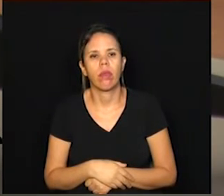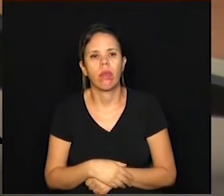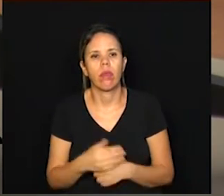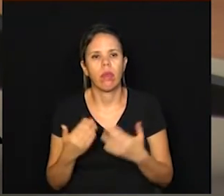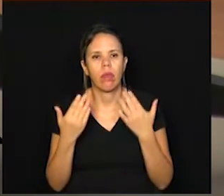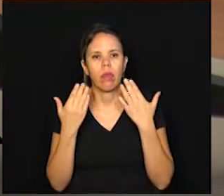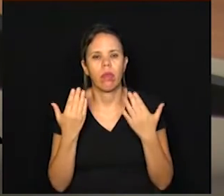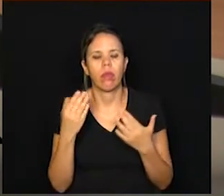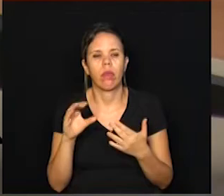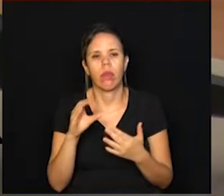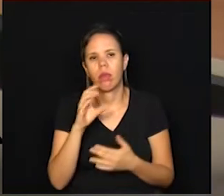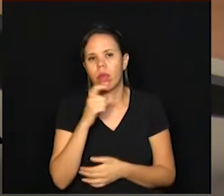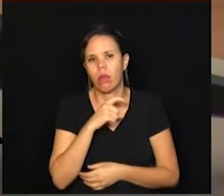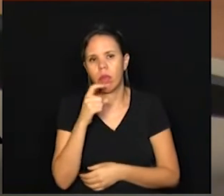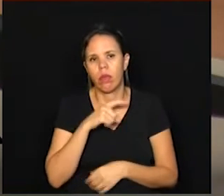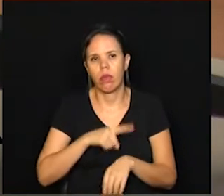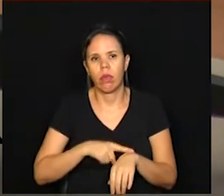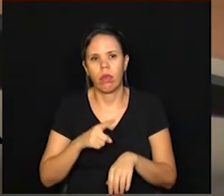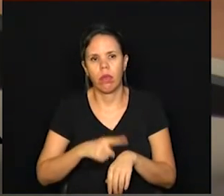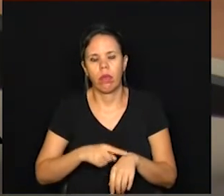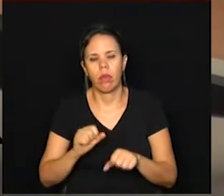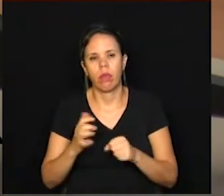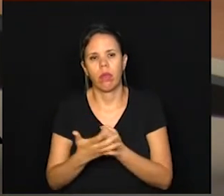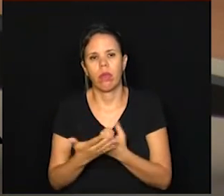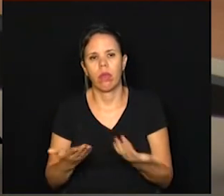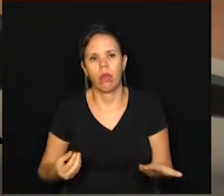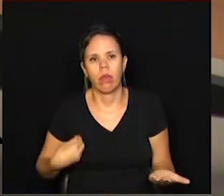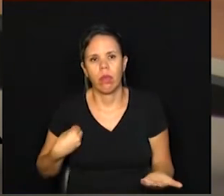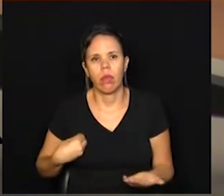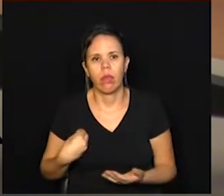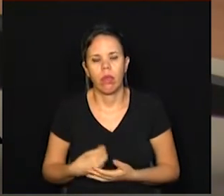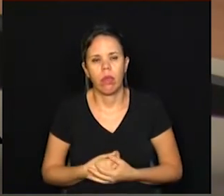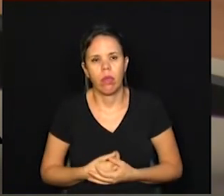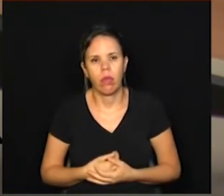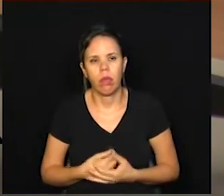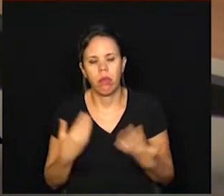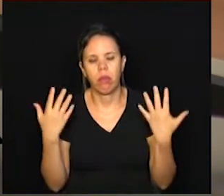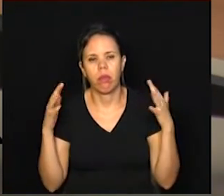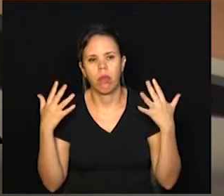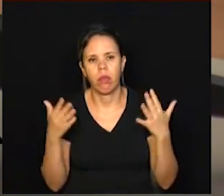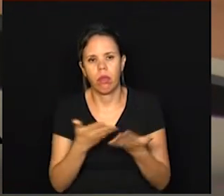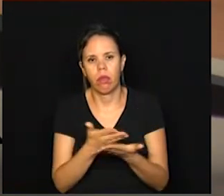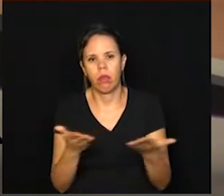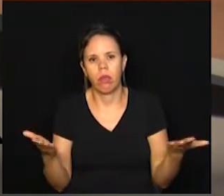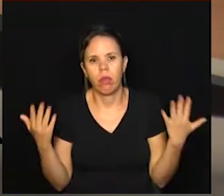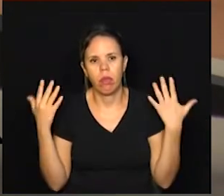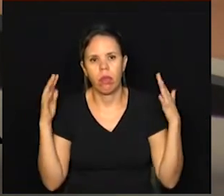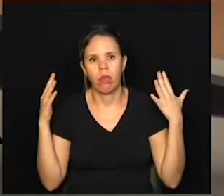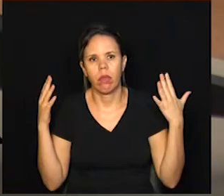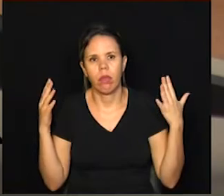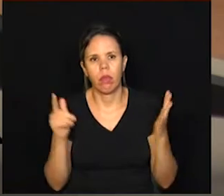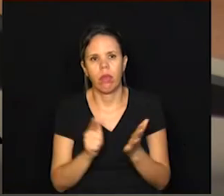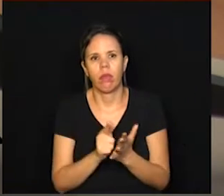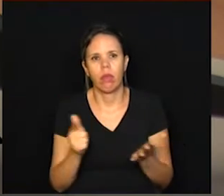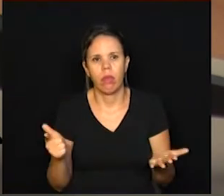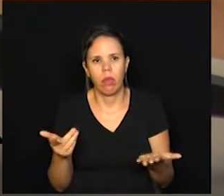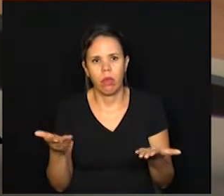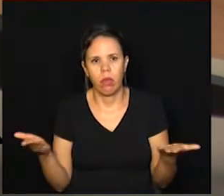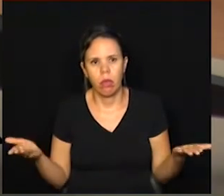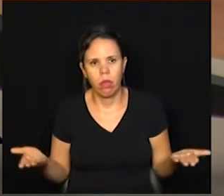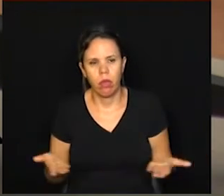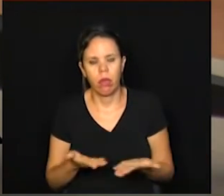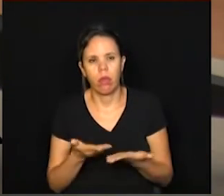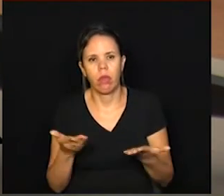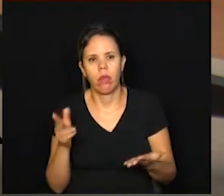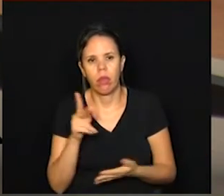mentiras, principalmente no momento de pandemia que estamos vivendo. Então, parabéns a vocês, parabéns ao Correio Popular e